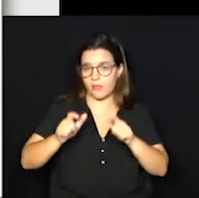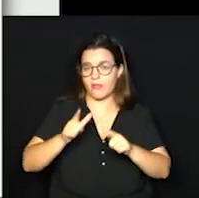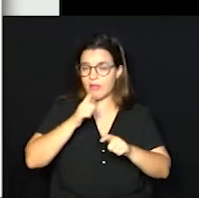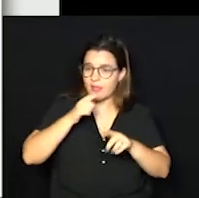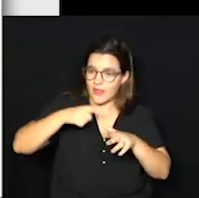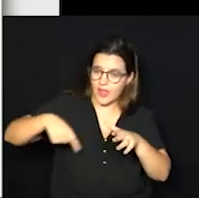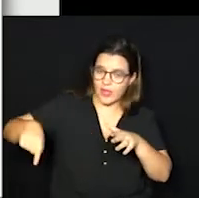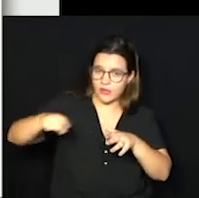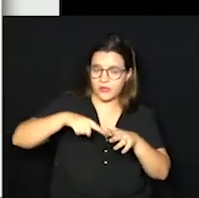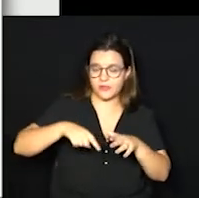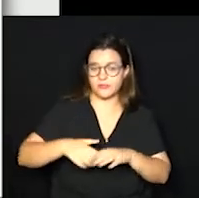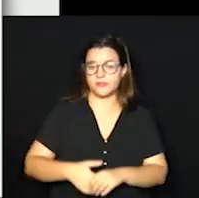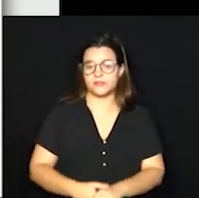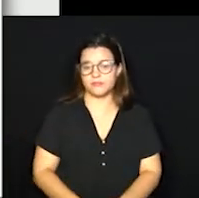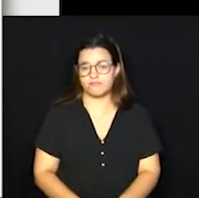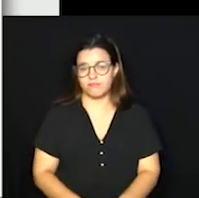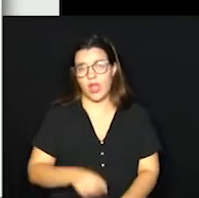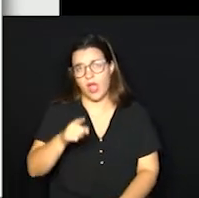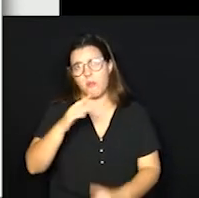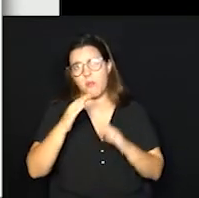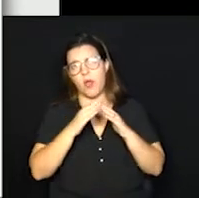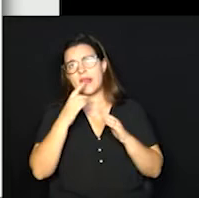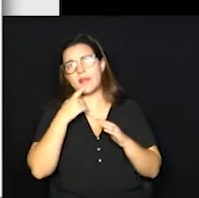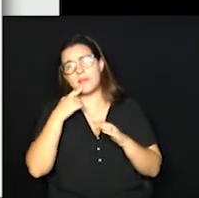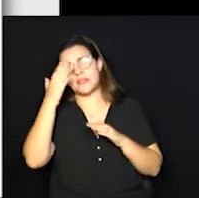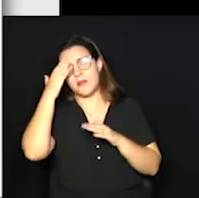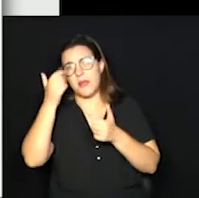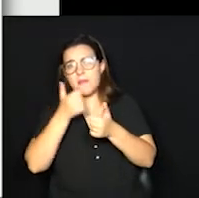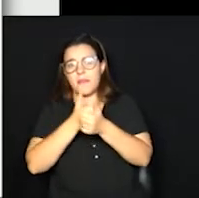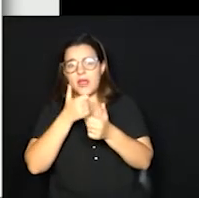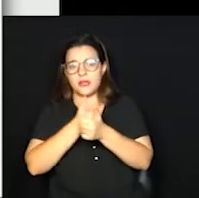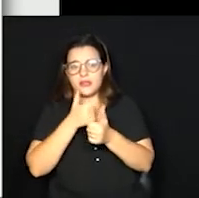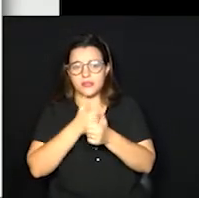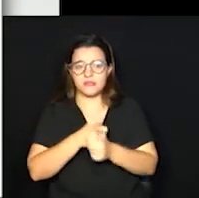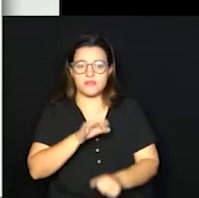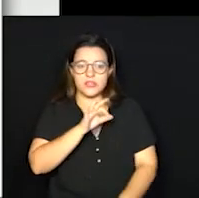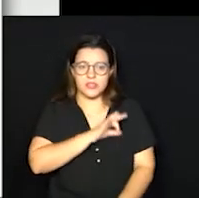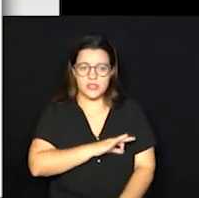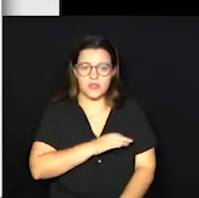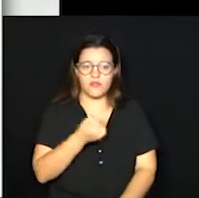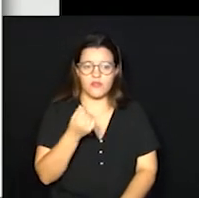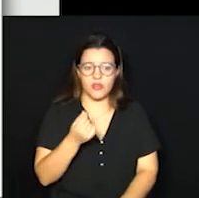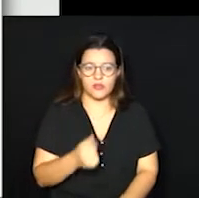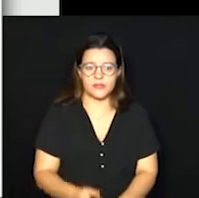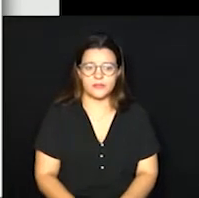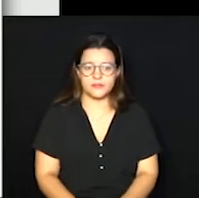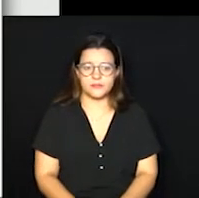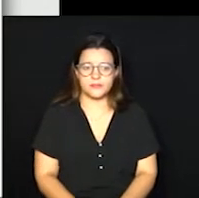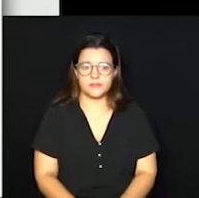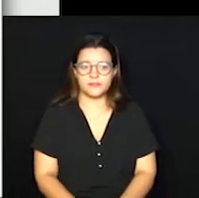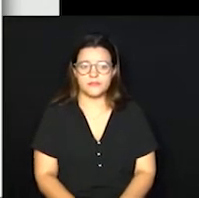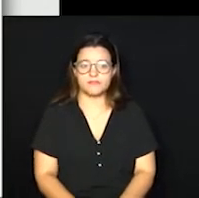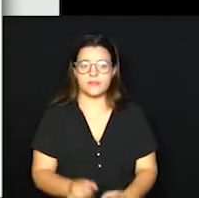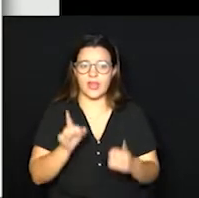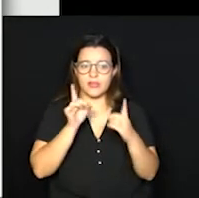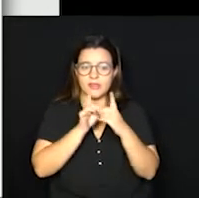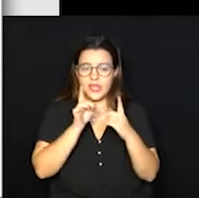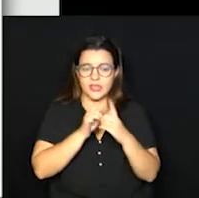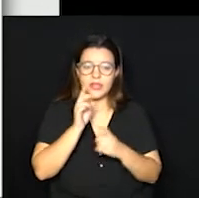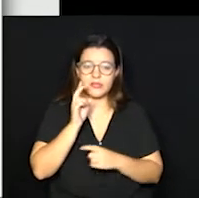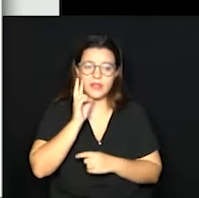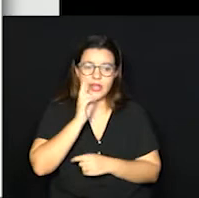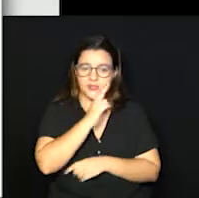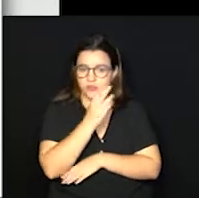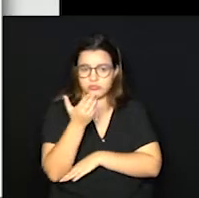em Campinas dá para ter uma ideia mais ou menos já tem o salário de onde é. Tem tudo, olha. Depois, atendente de